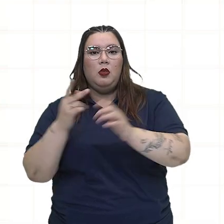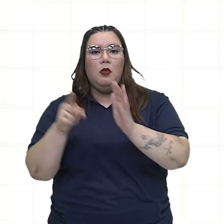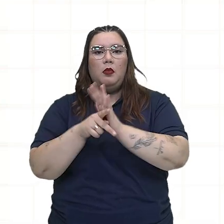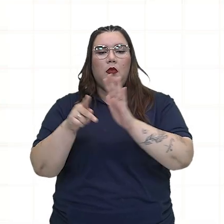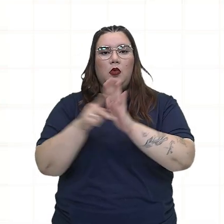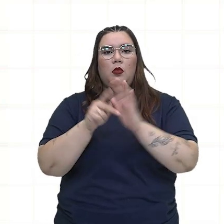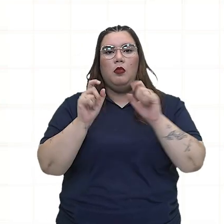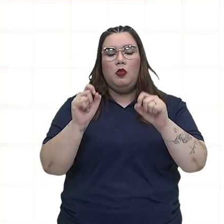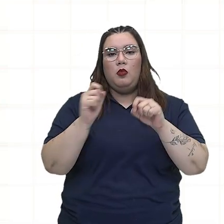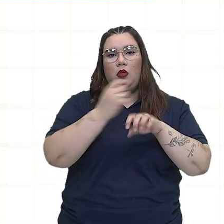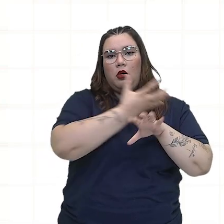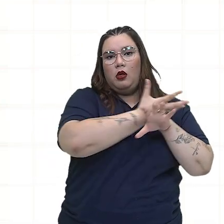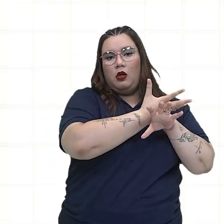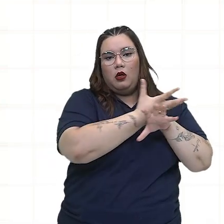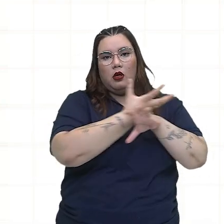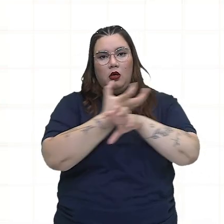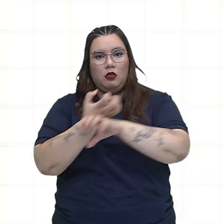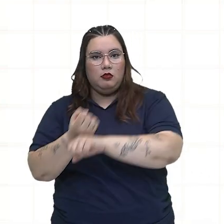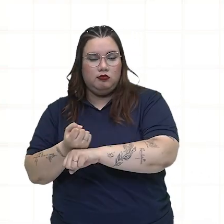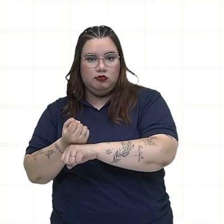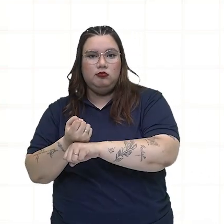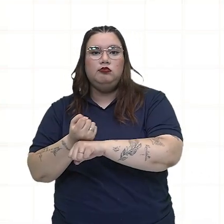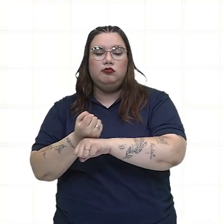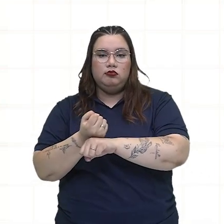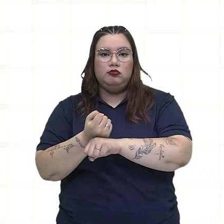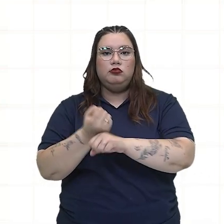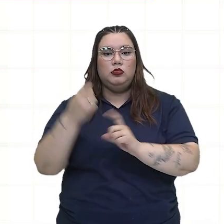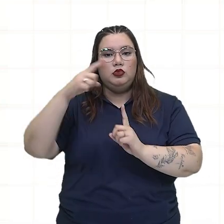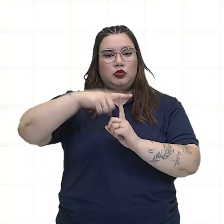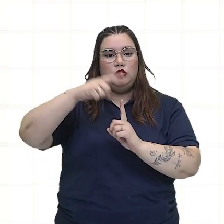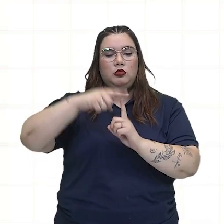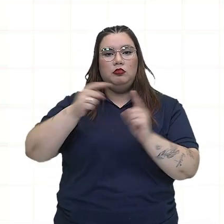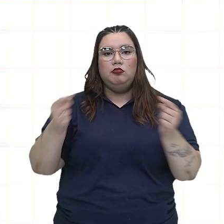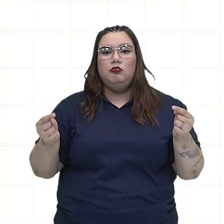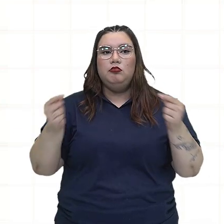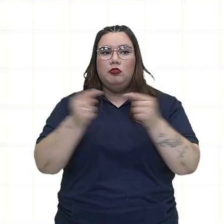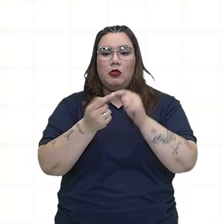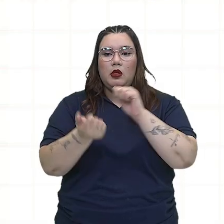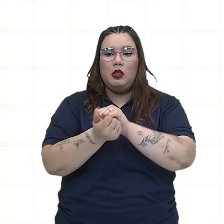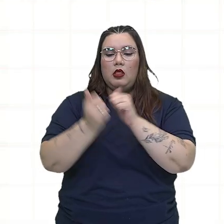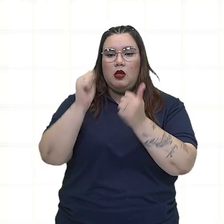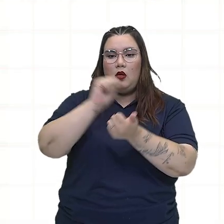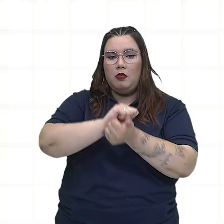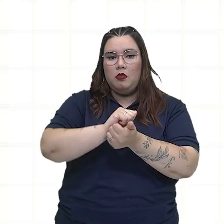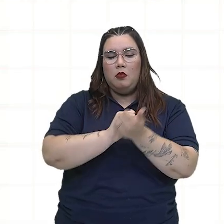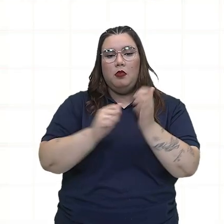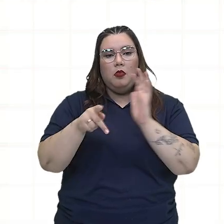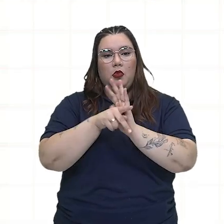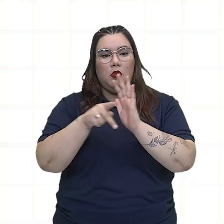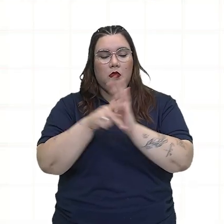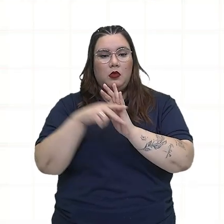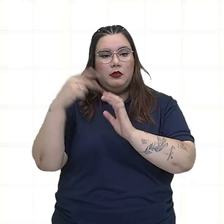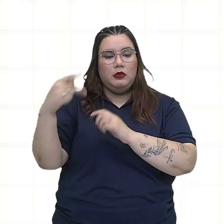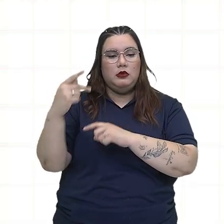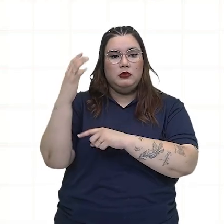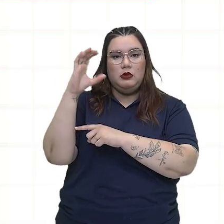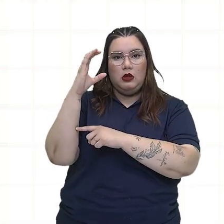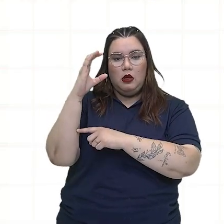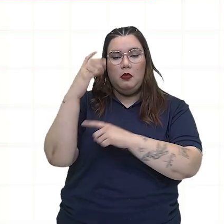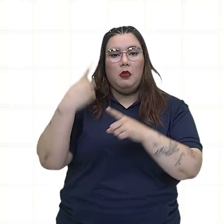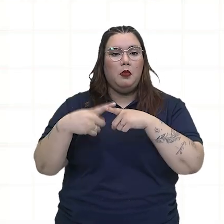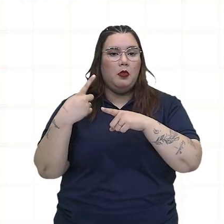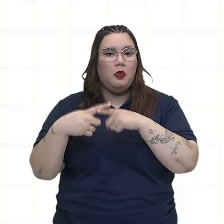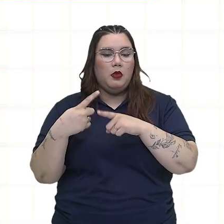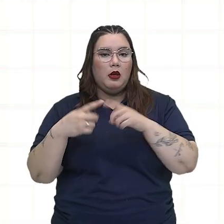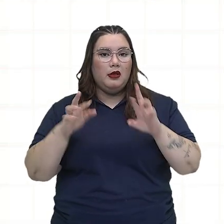da caatinga, que é um tipo de vegetação que está bem adaptado às condições do